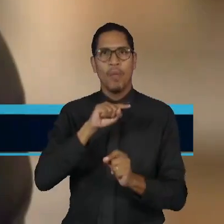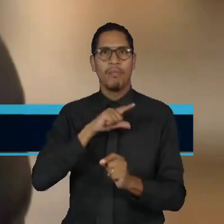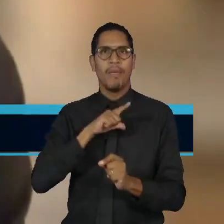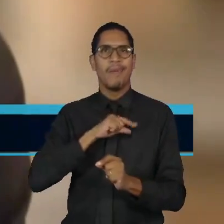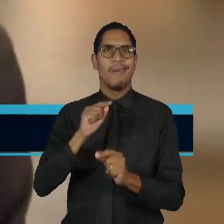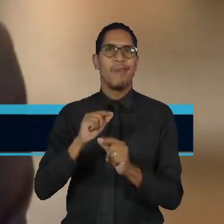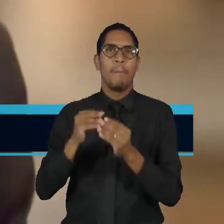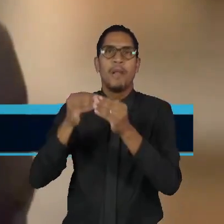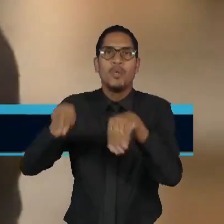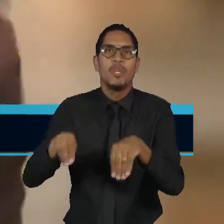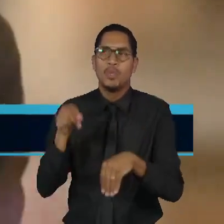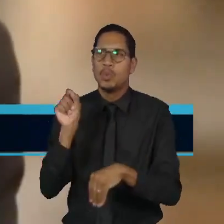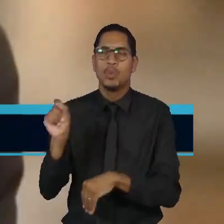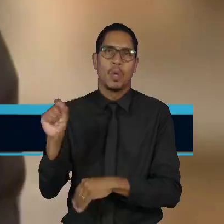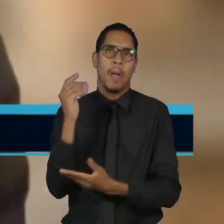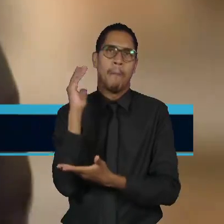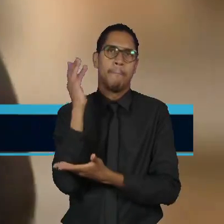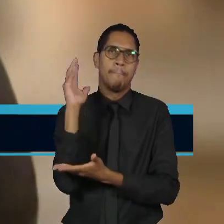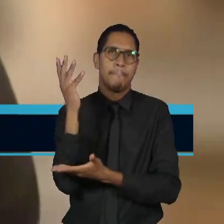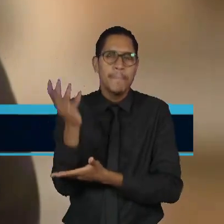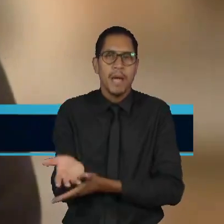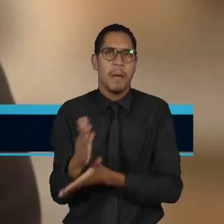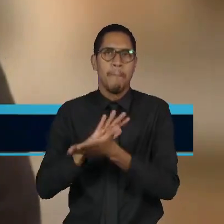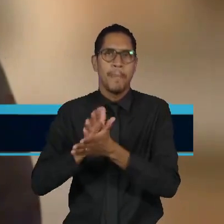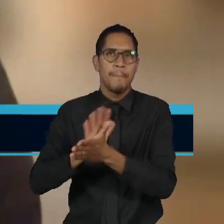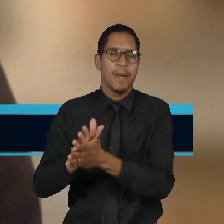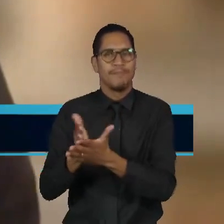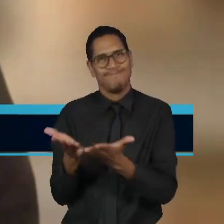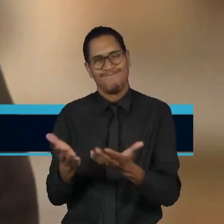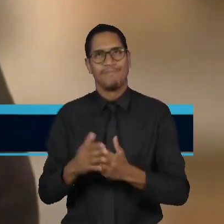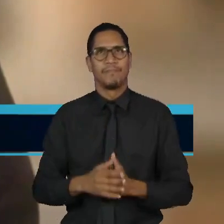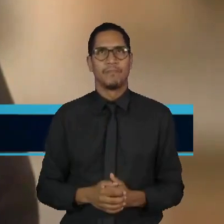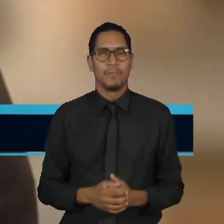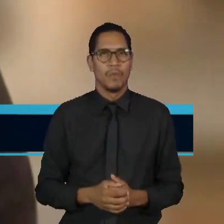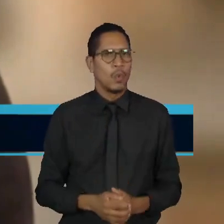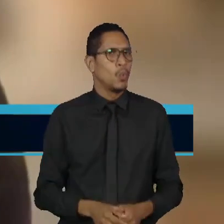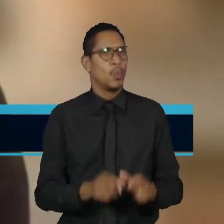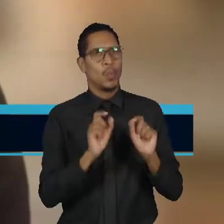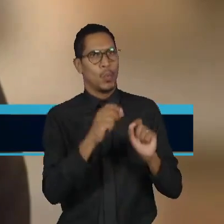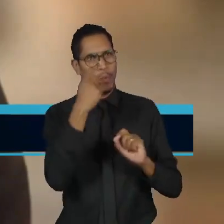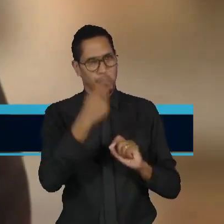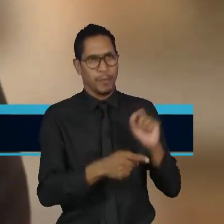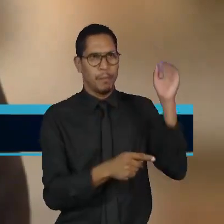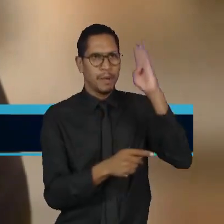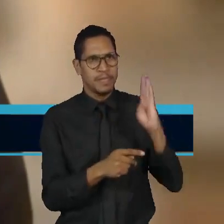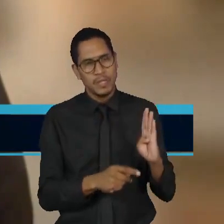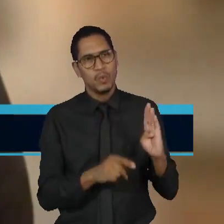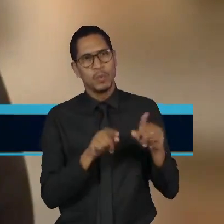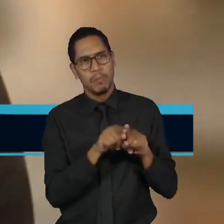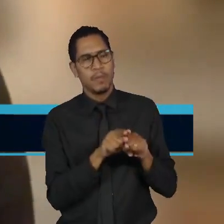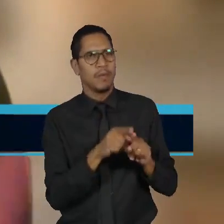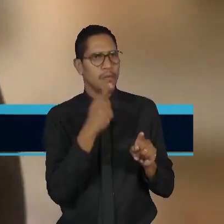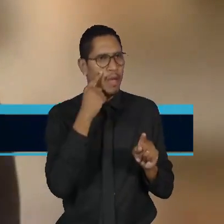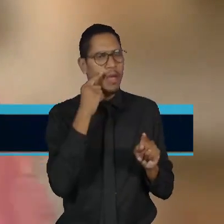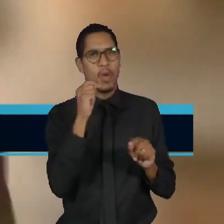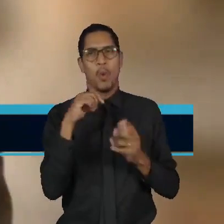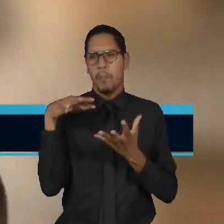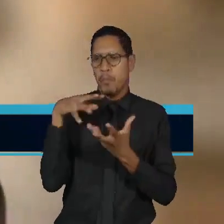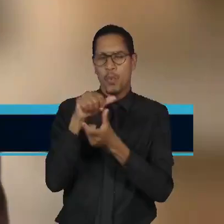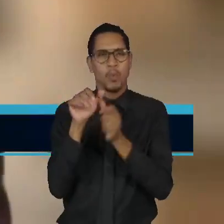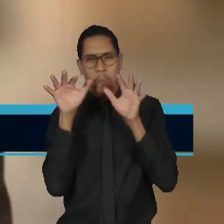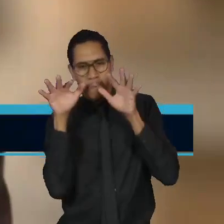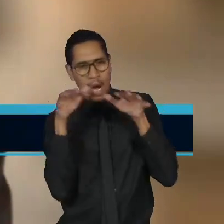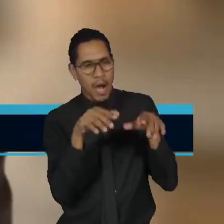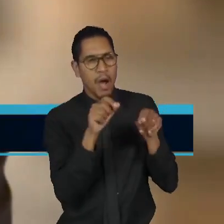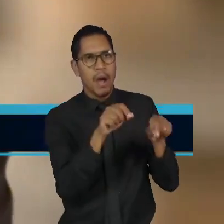que, na sua opinião, digamos, o capital brasileiro ou o capital mundial ainda não se voltou para